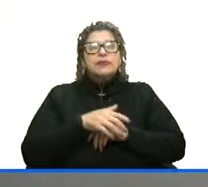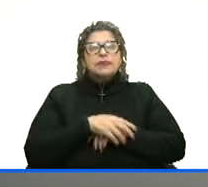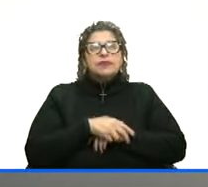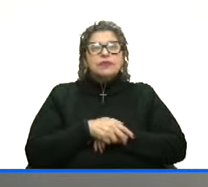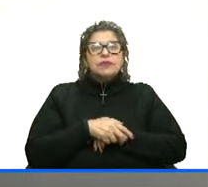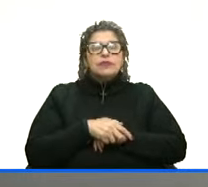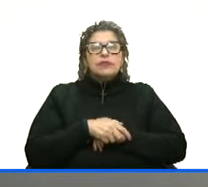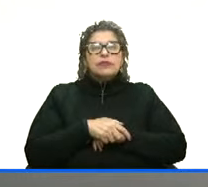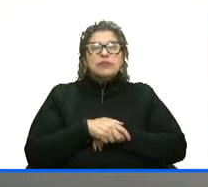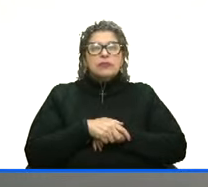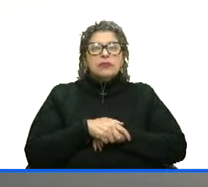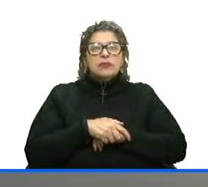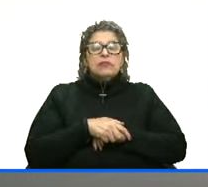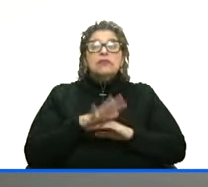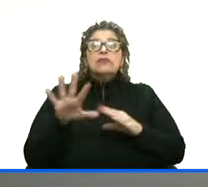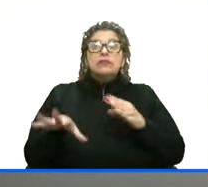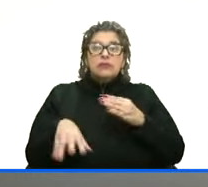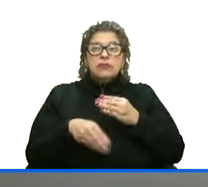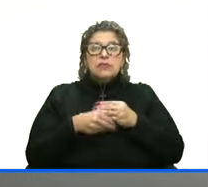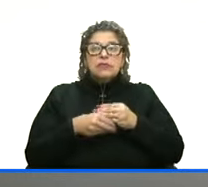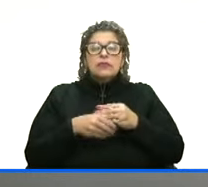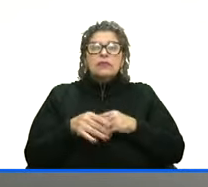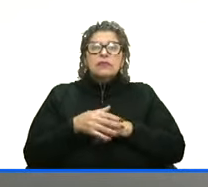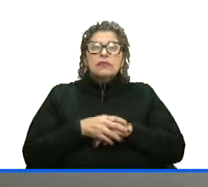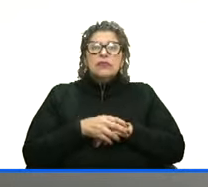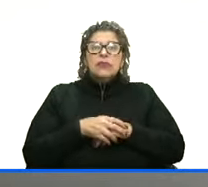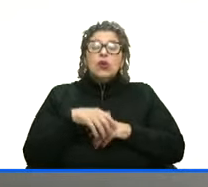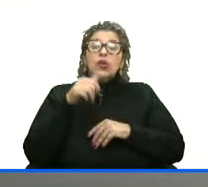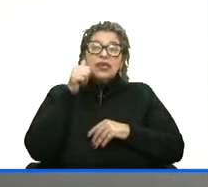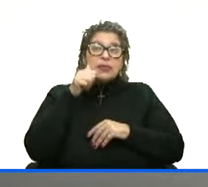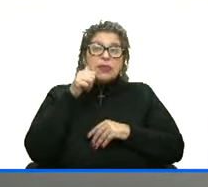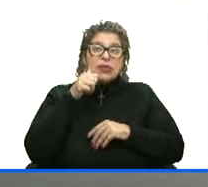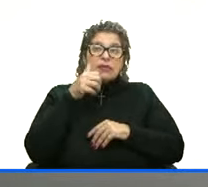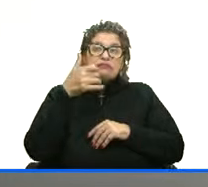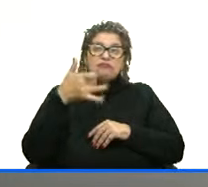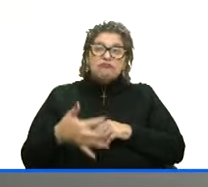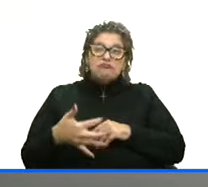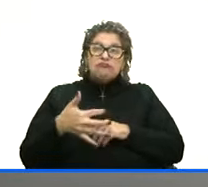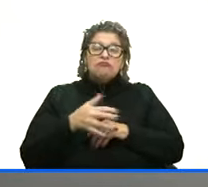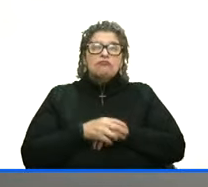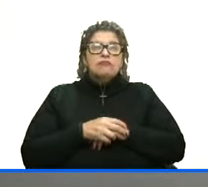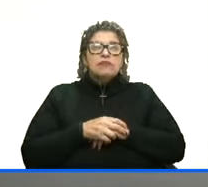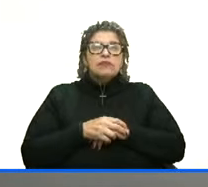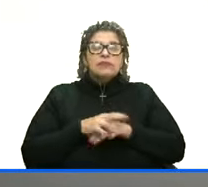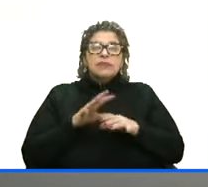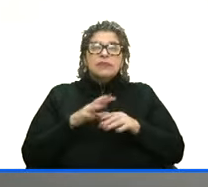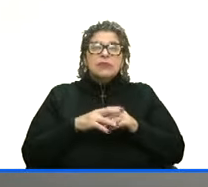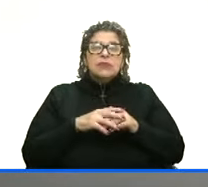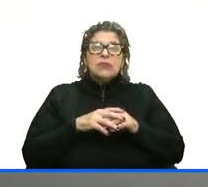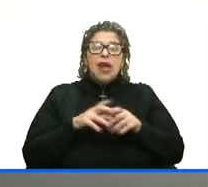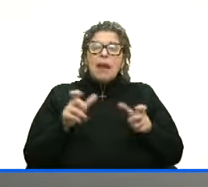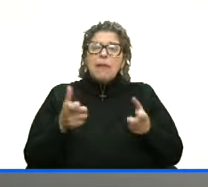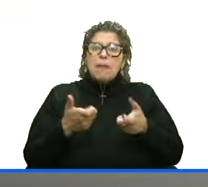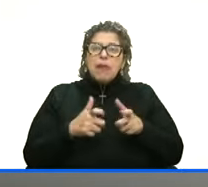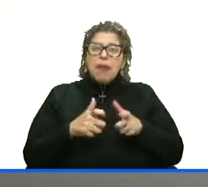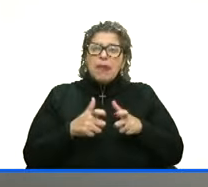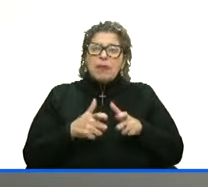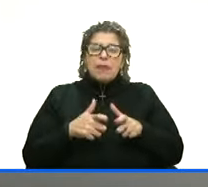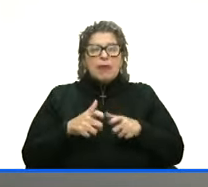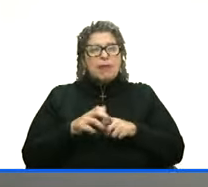só para completar. Quando as gurias trazem realmente a redução drástica